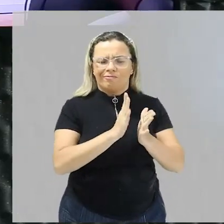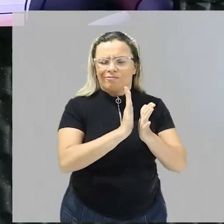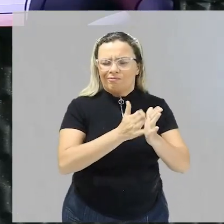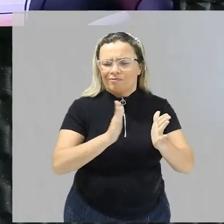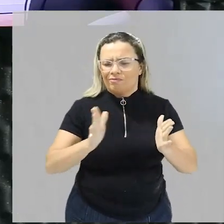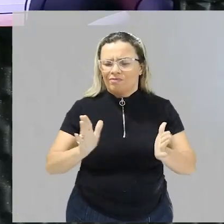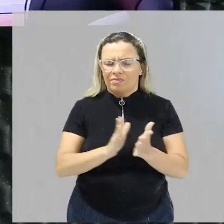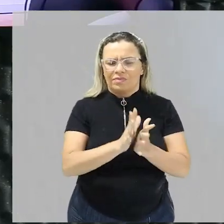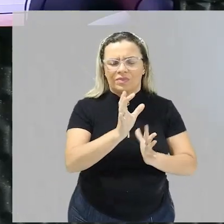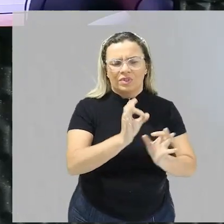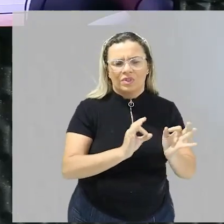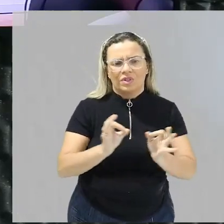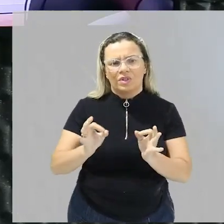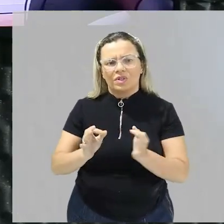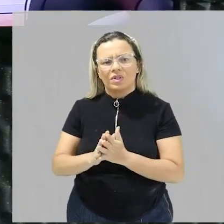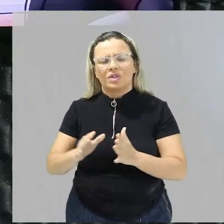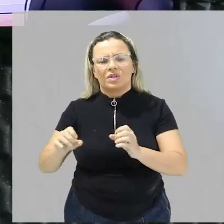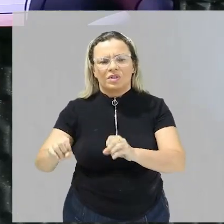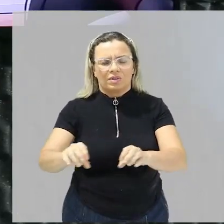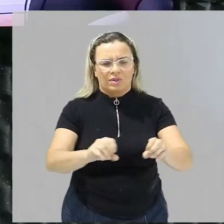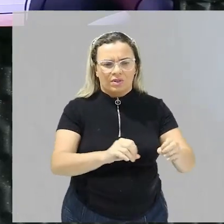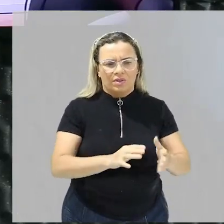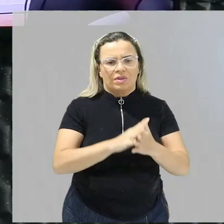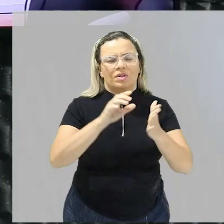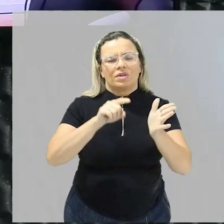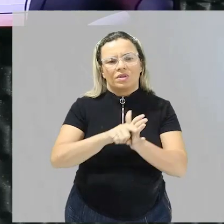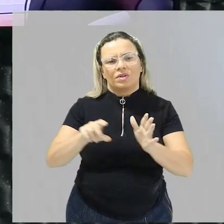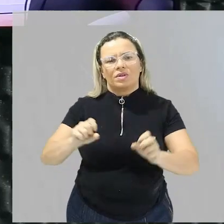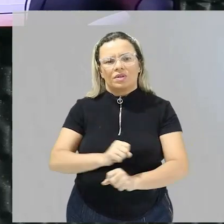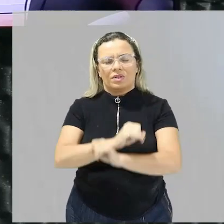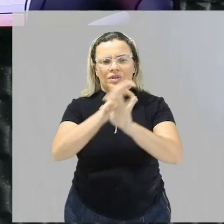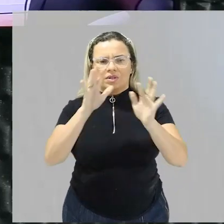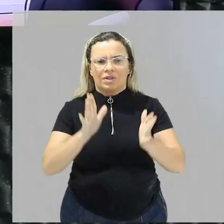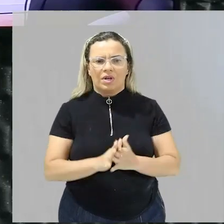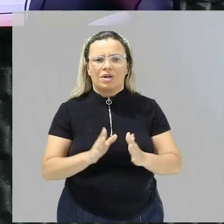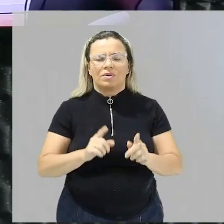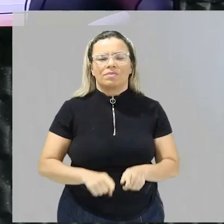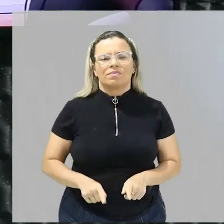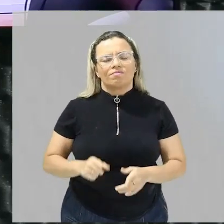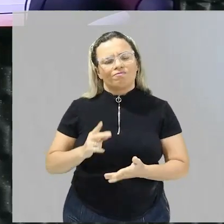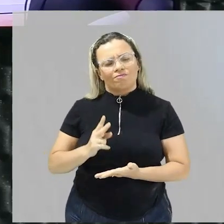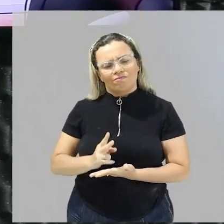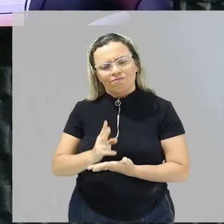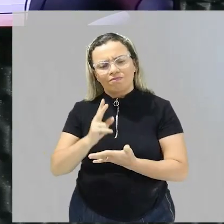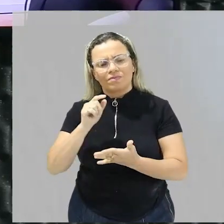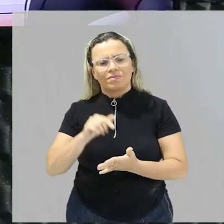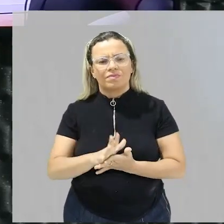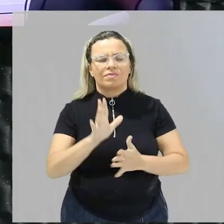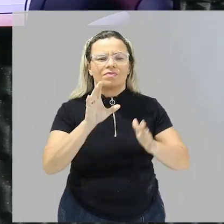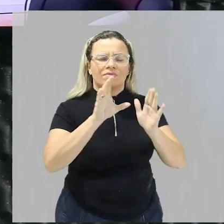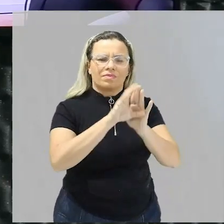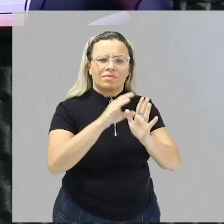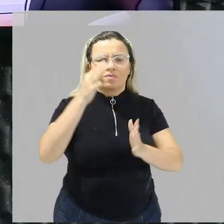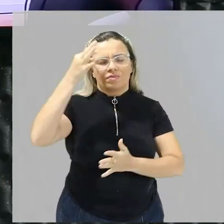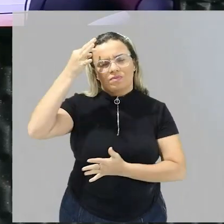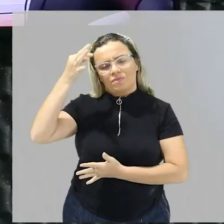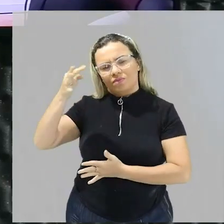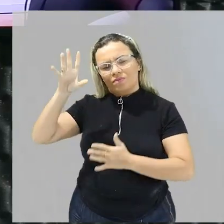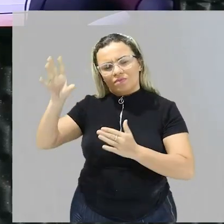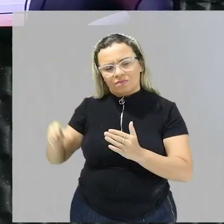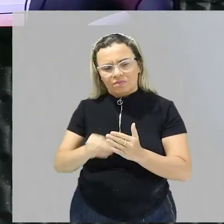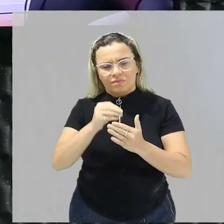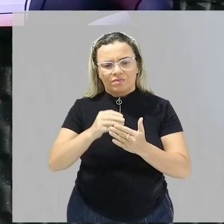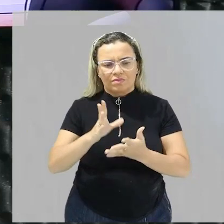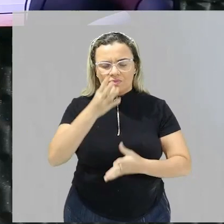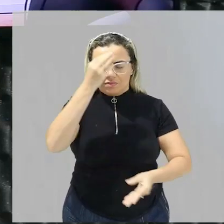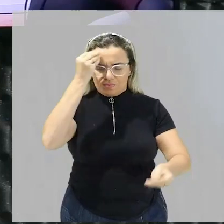resolução que nós estamos trazendo aqui para vocês, a gente vai, claro, sempre comentando um pouquinho da teoria, aquilo que vai se encaixando, para você